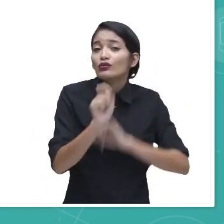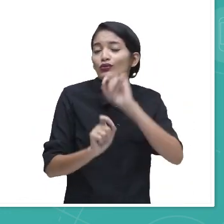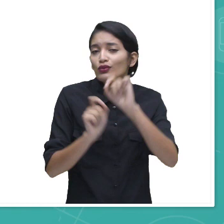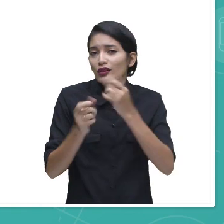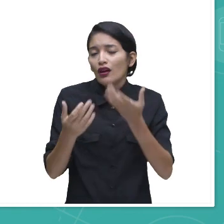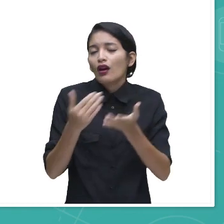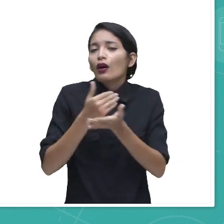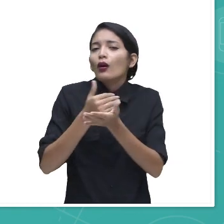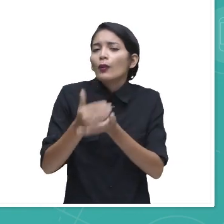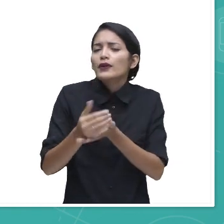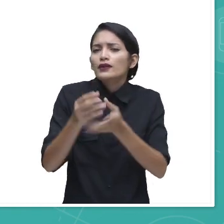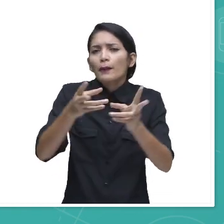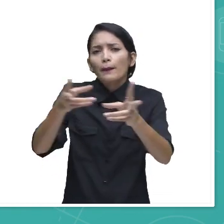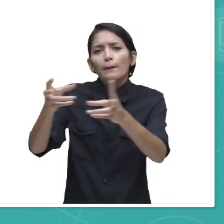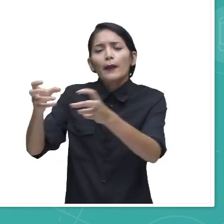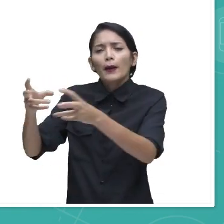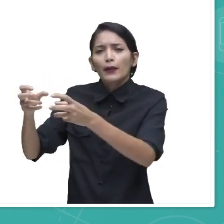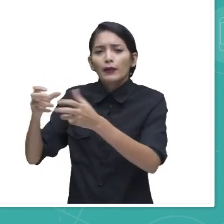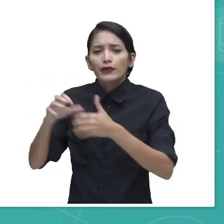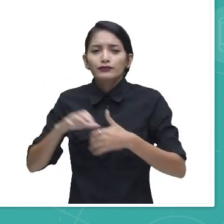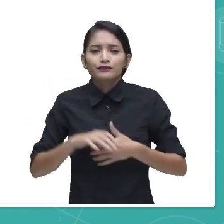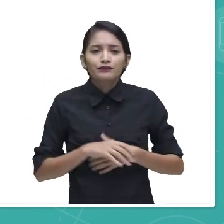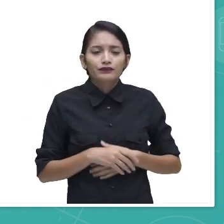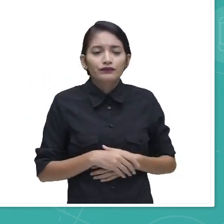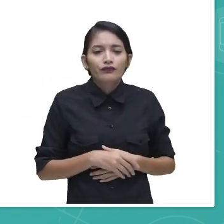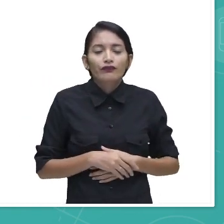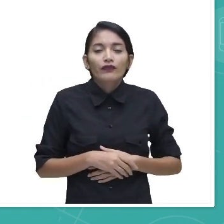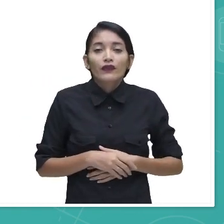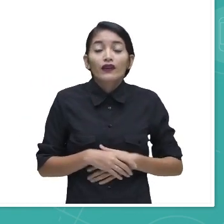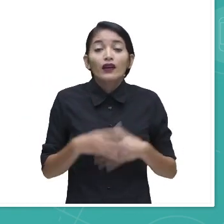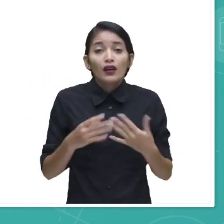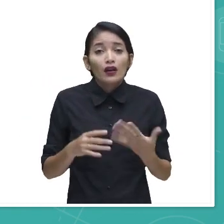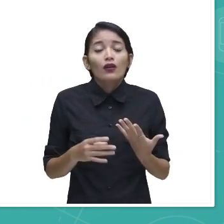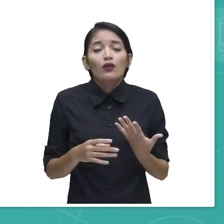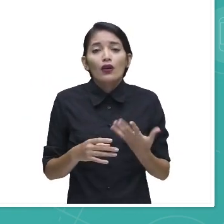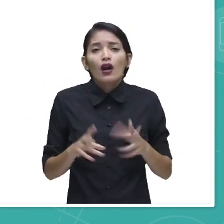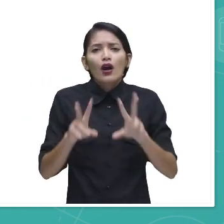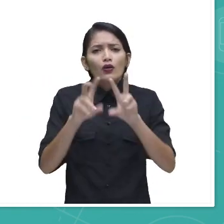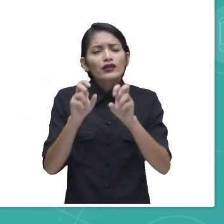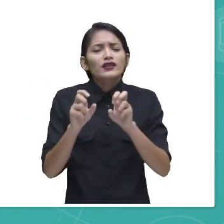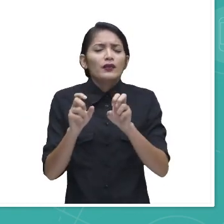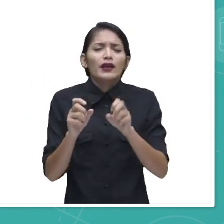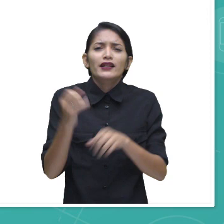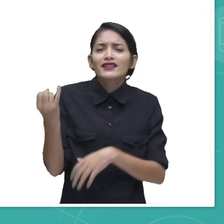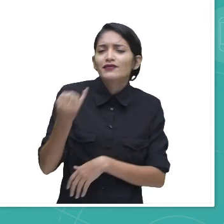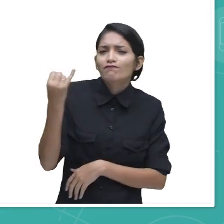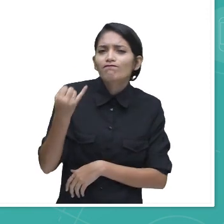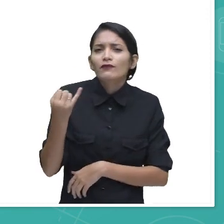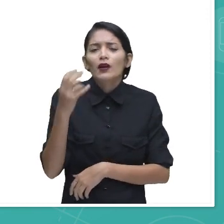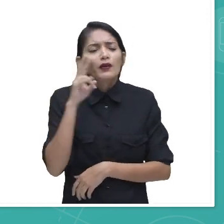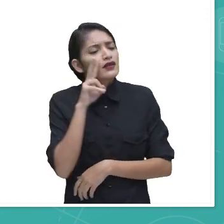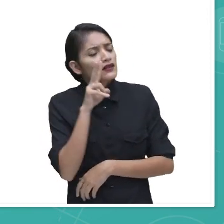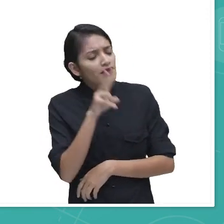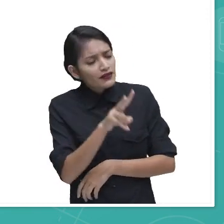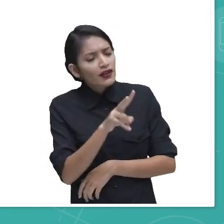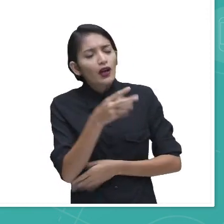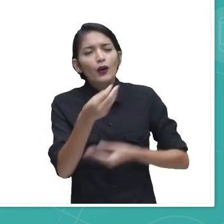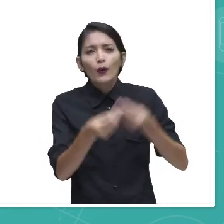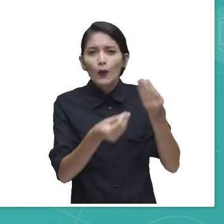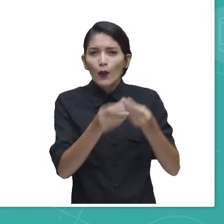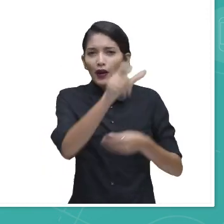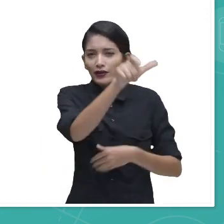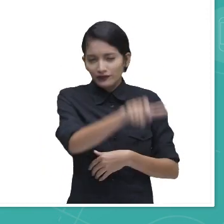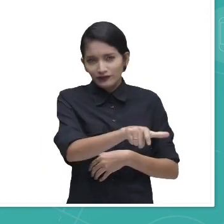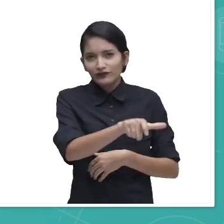gente começa a visualizar, né? Essa é uma questão importante da descrição. A gente começa a visualizar, a gente começa a enxergar como é a